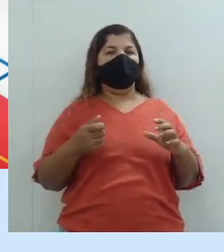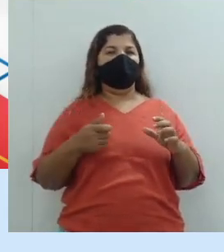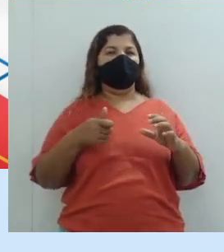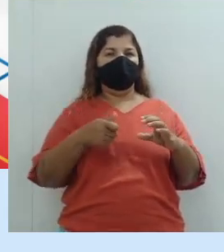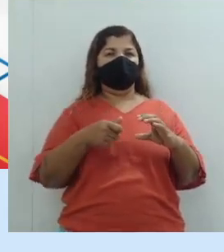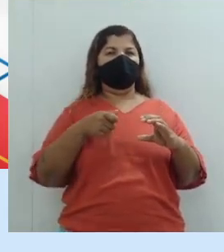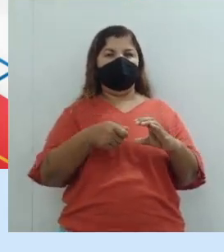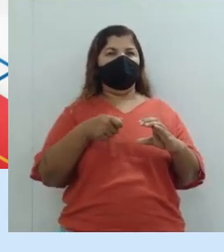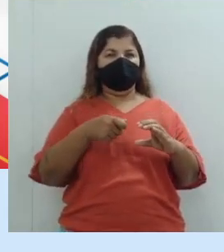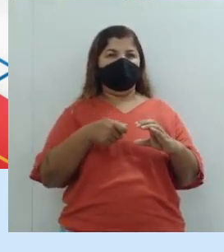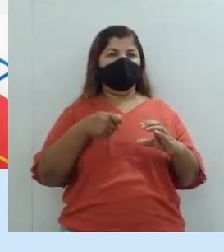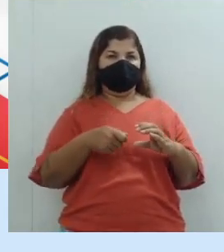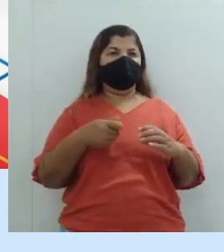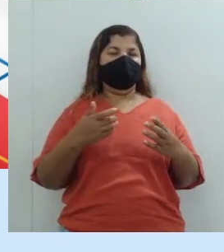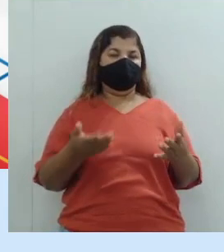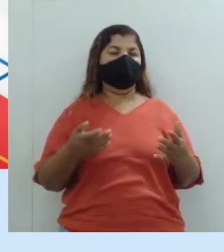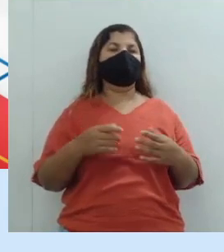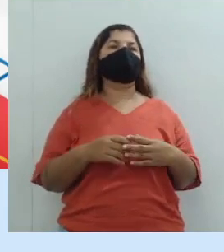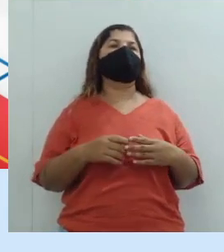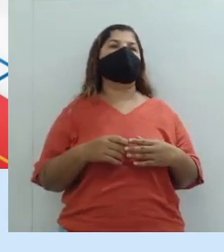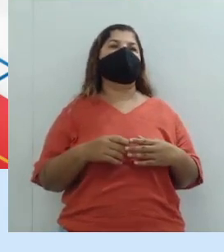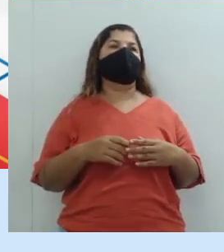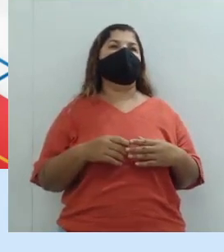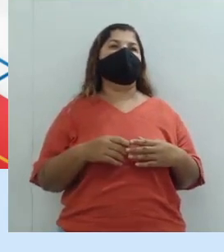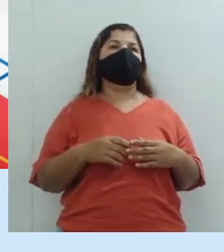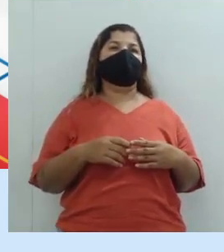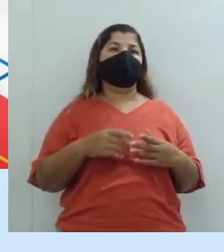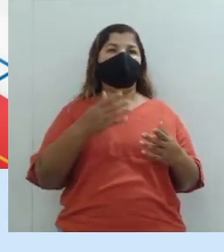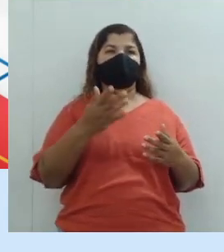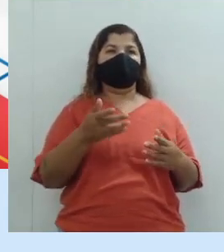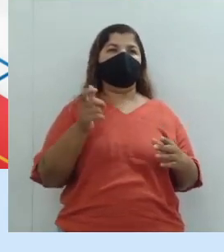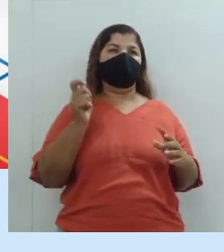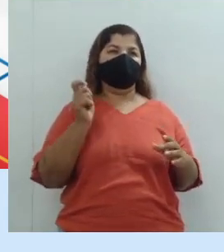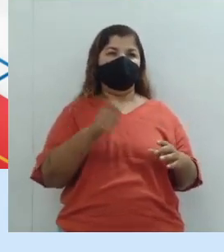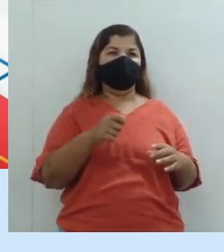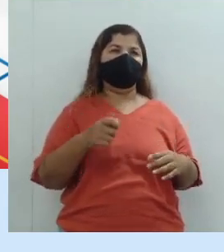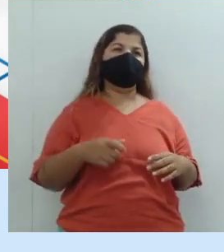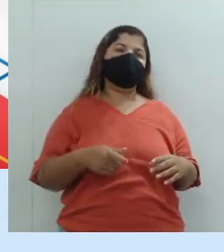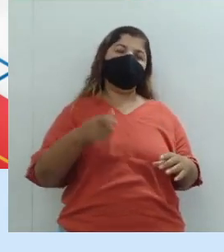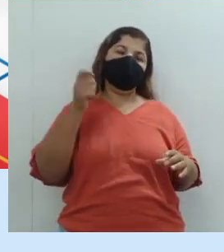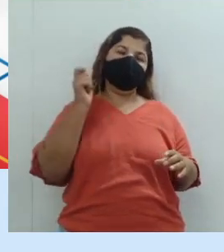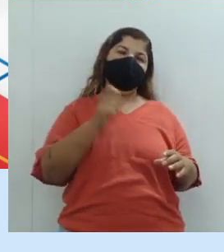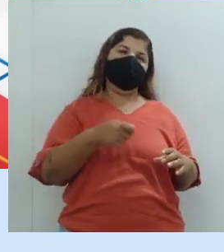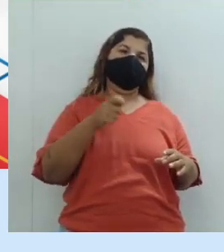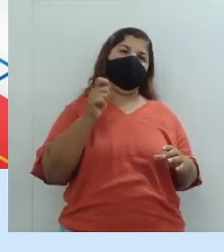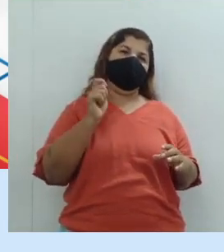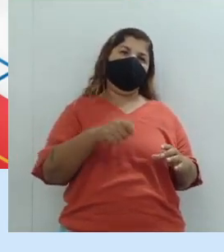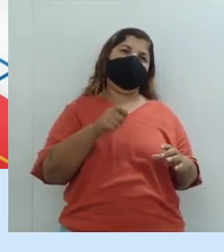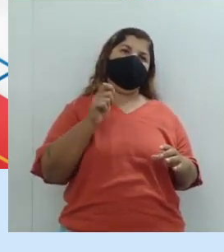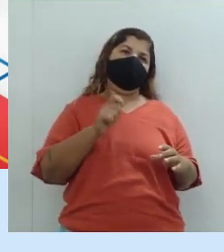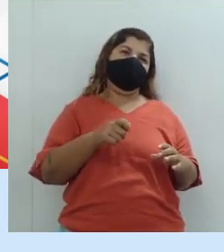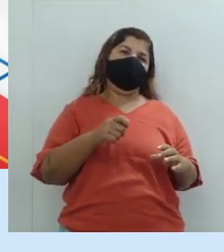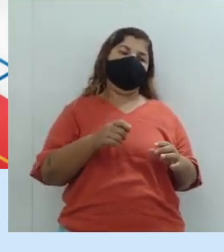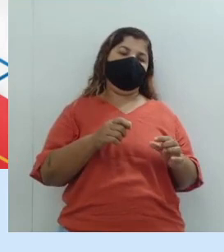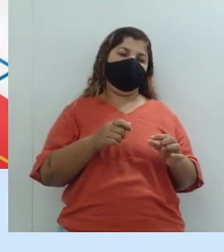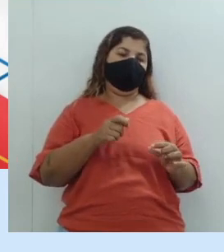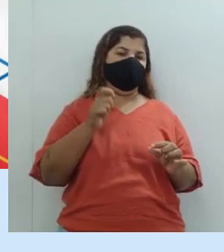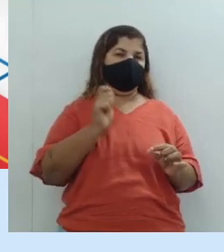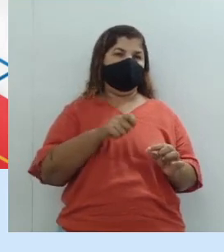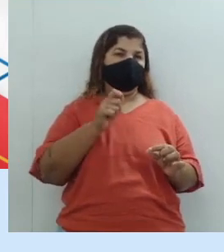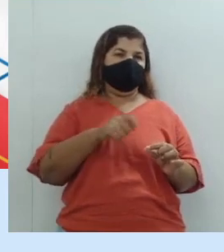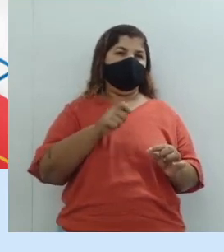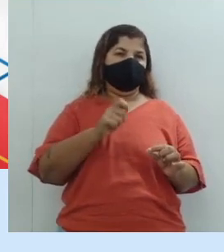ou não. Então, aí temos vários outros exemplos de ação e reação, né? O do martelo, né? Você bate no martelo, você bate no prego, na verdade, com o